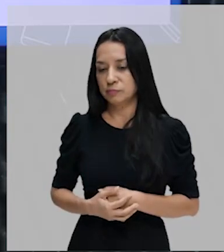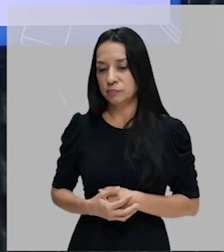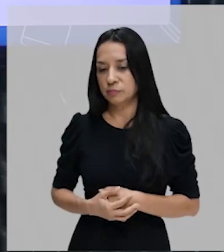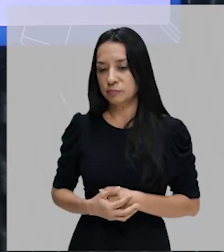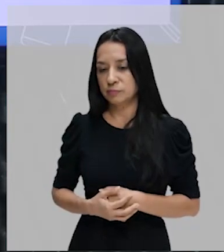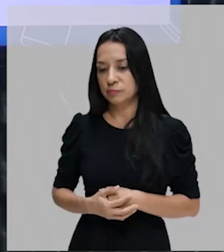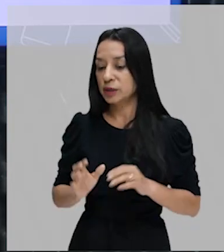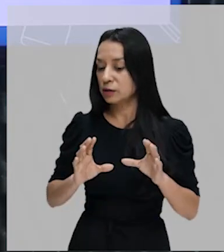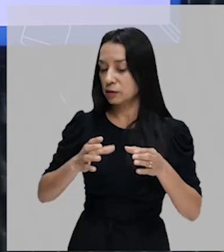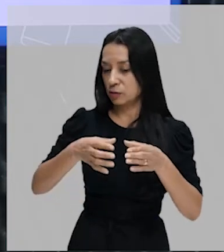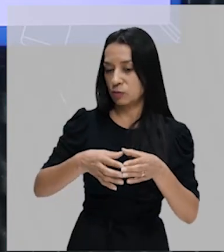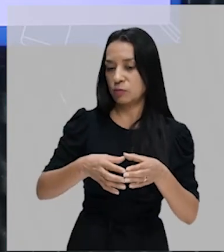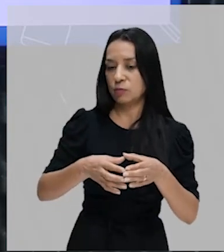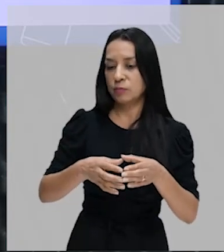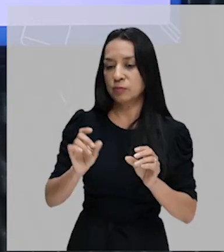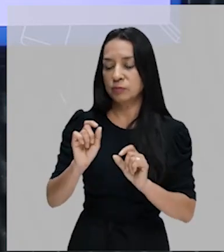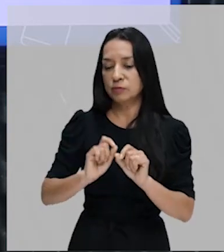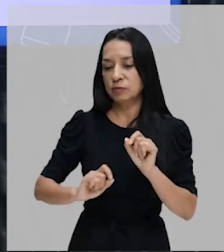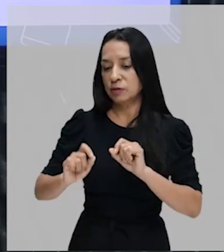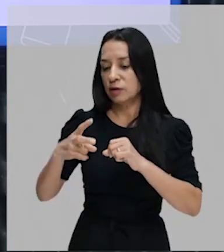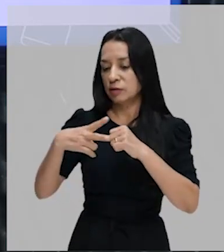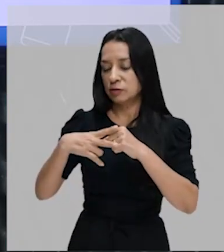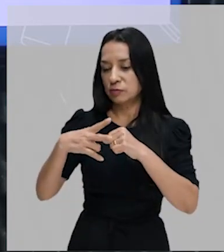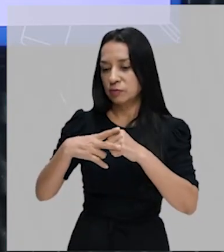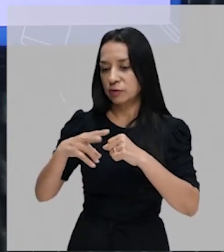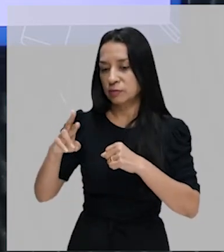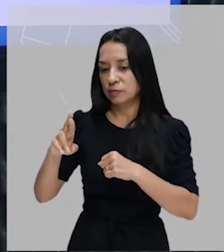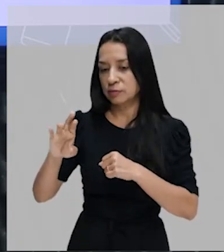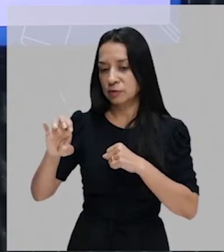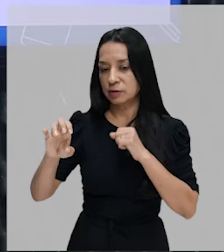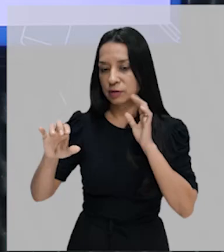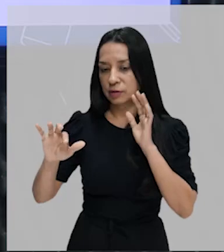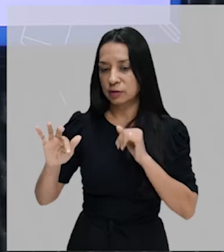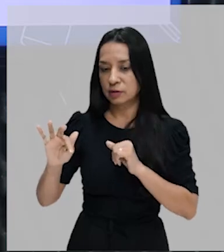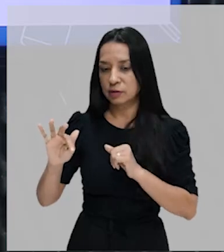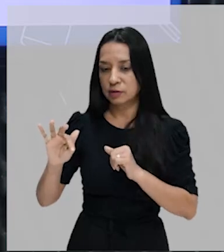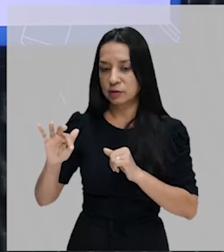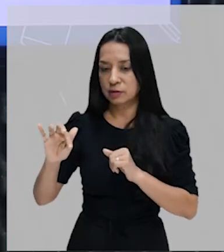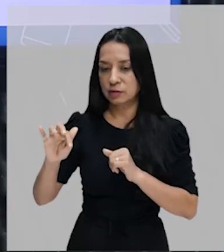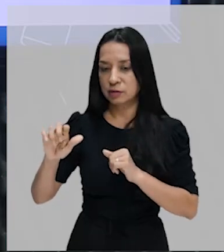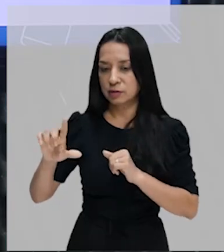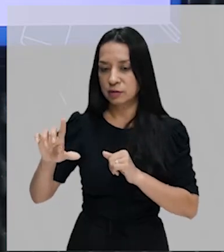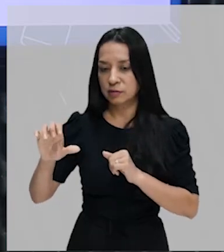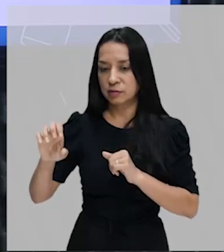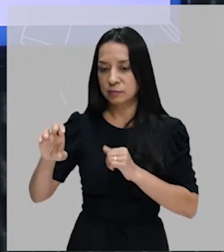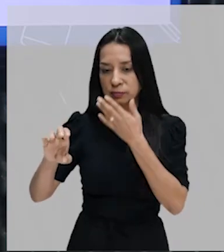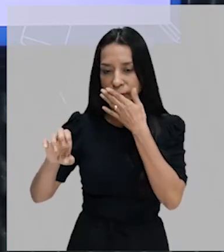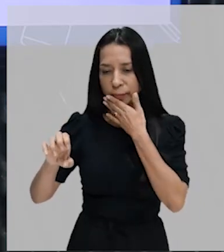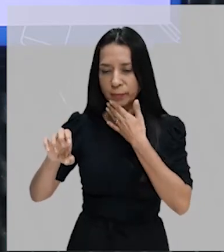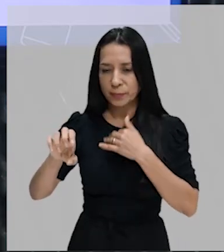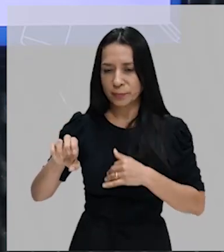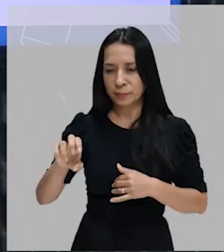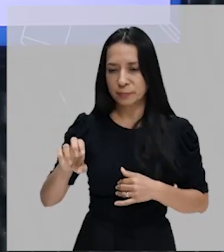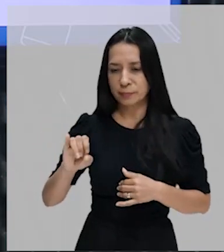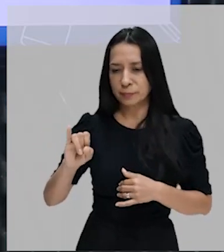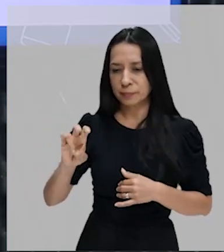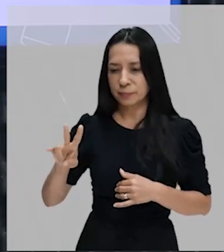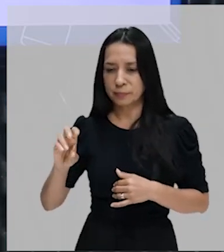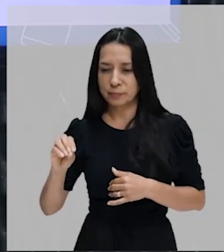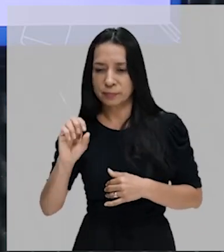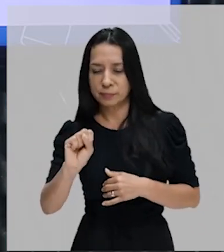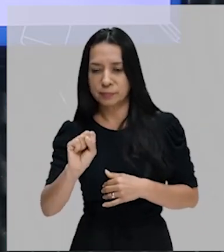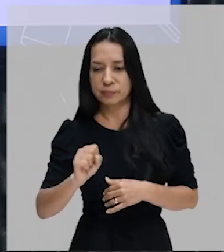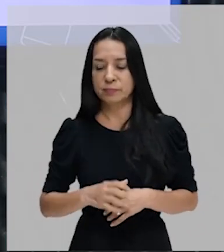nessa categoria de verbos reflexivos, tá? Não é um só radical. Eu tenho dois aqui,